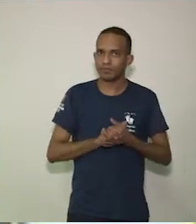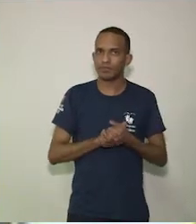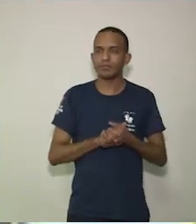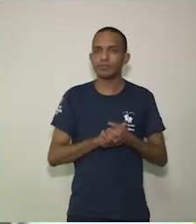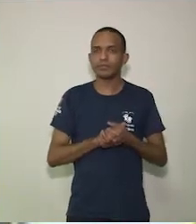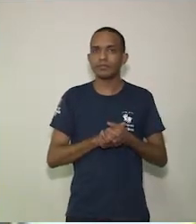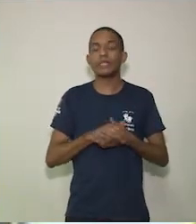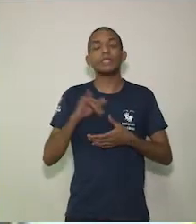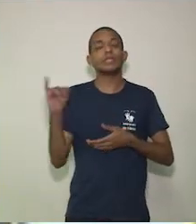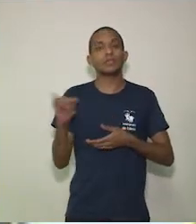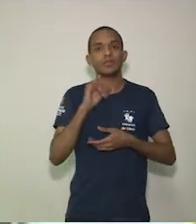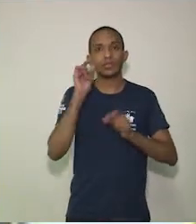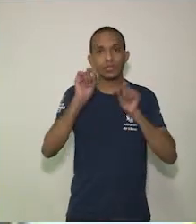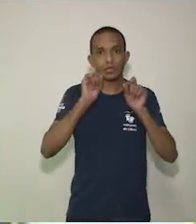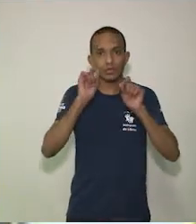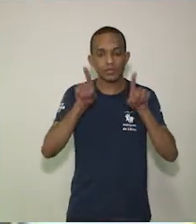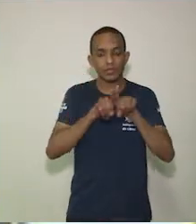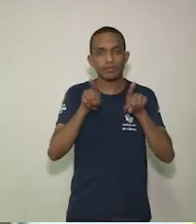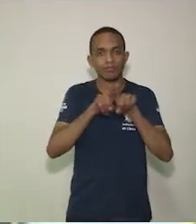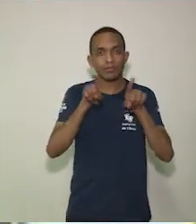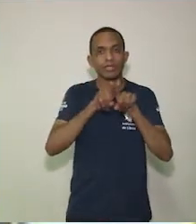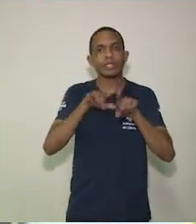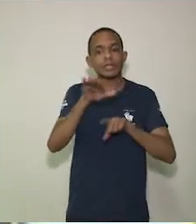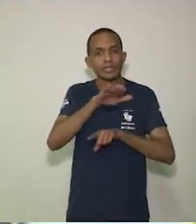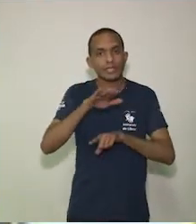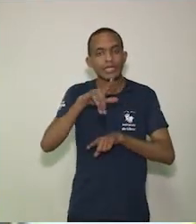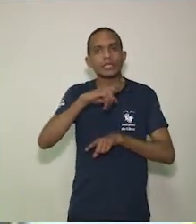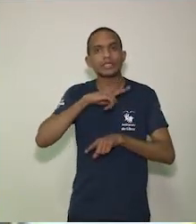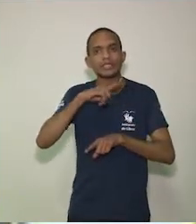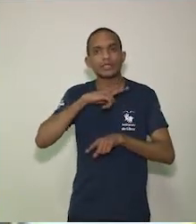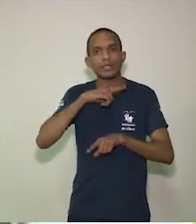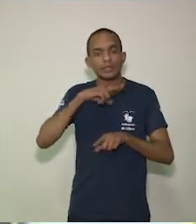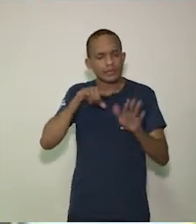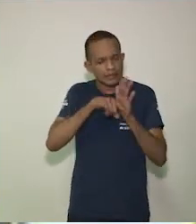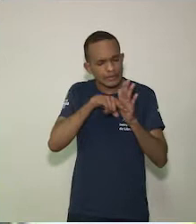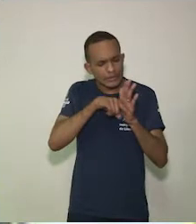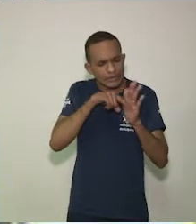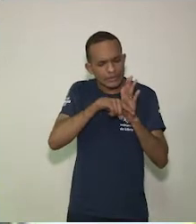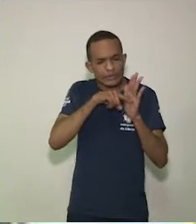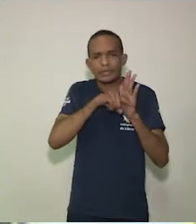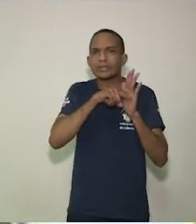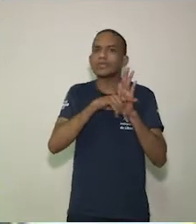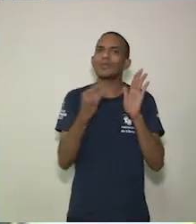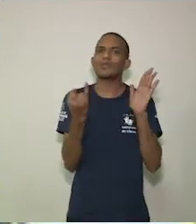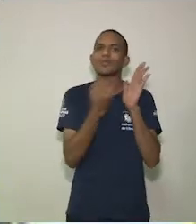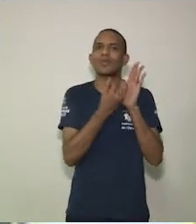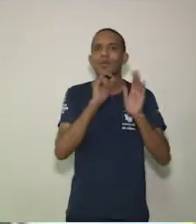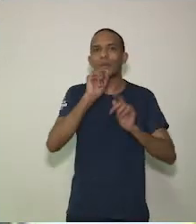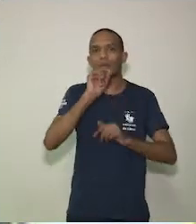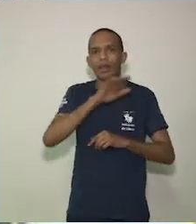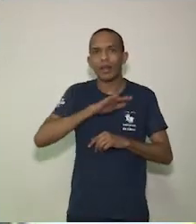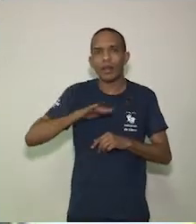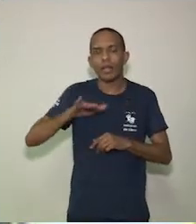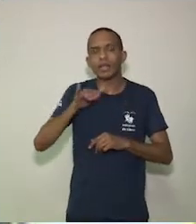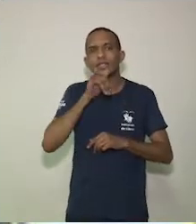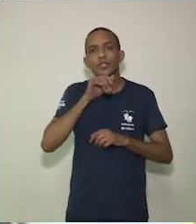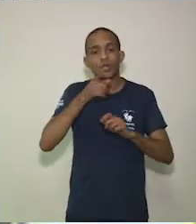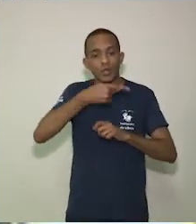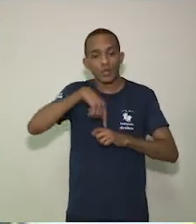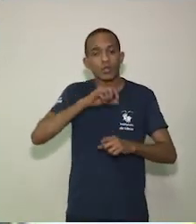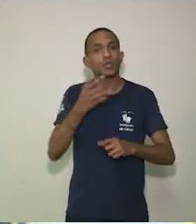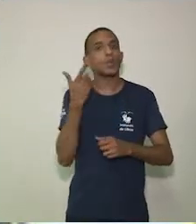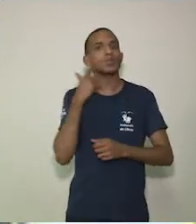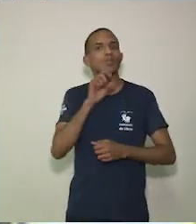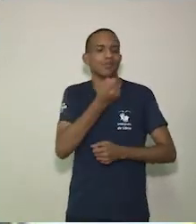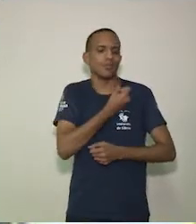aí a importância, inclusive, de realização dessas pesquisas, desses inquéritos em ondas, para que a gente possa ter